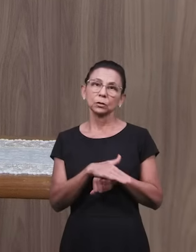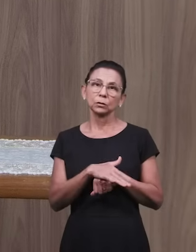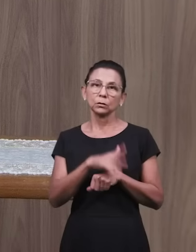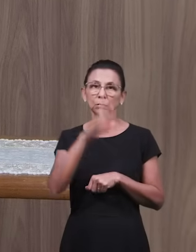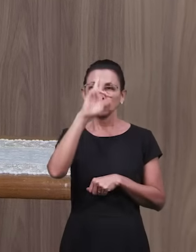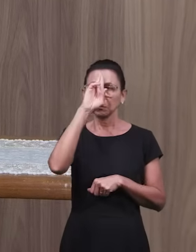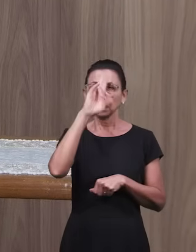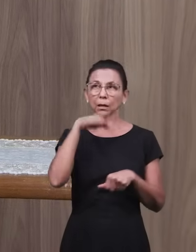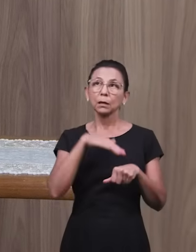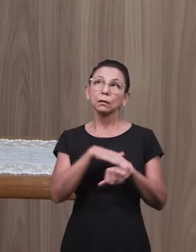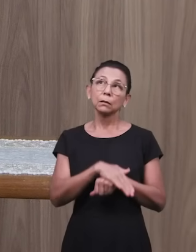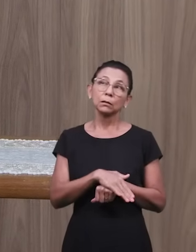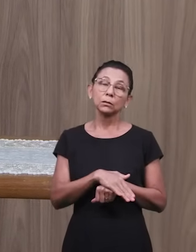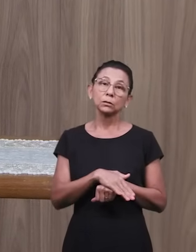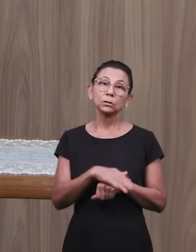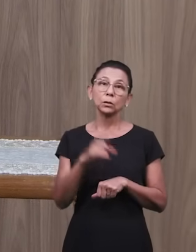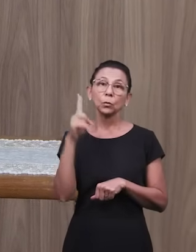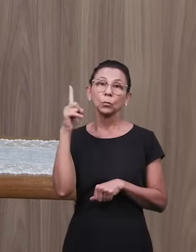da manhã, qualquer horário.